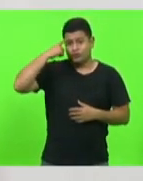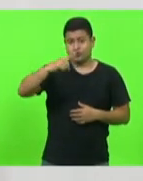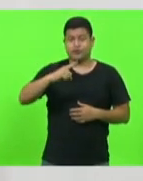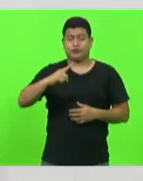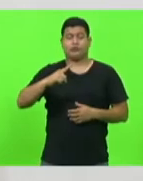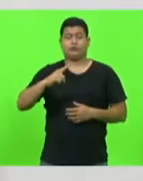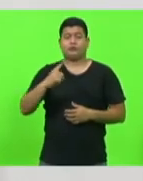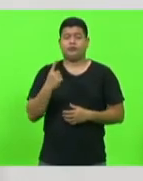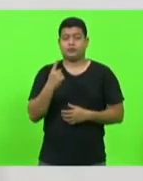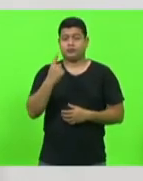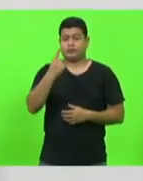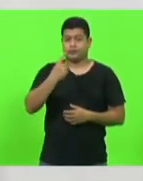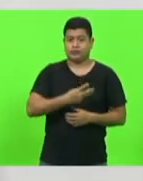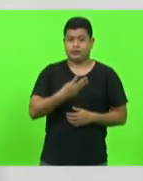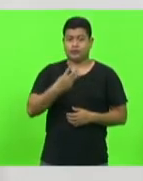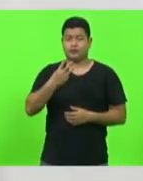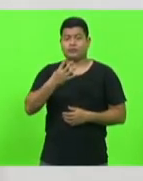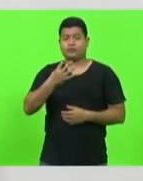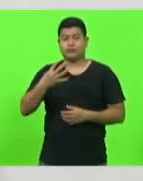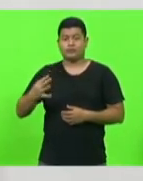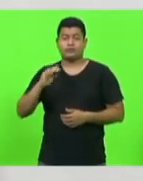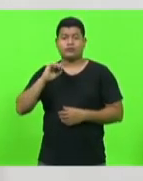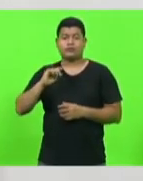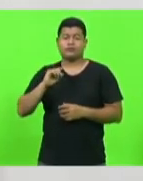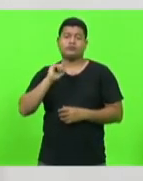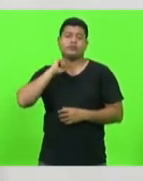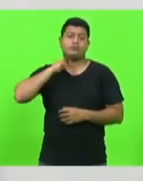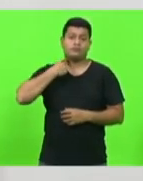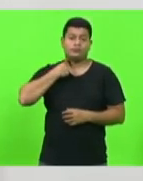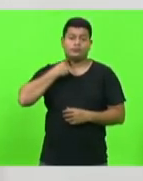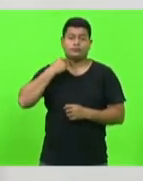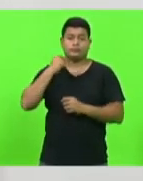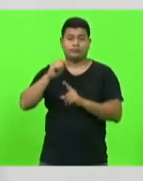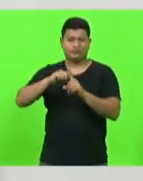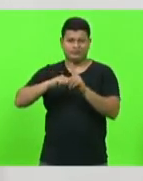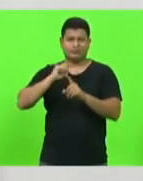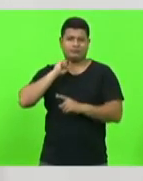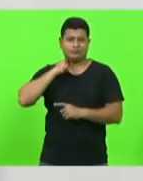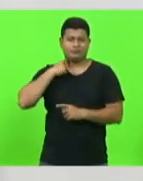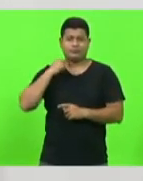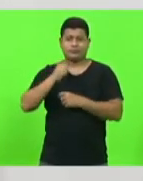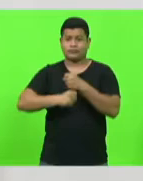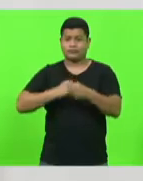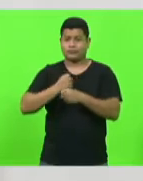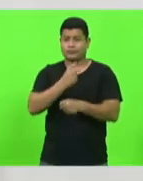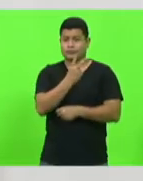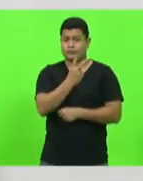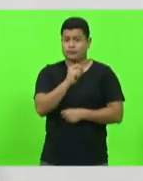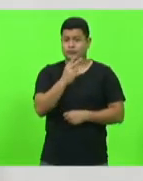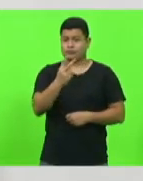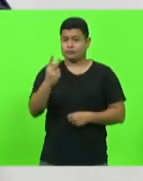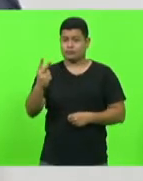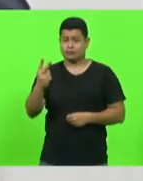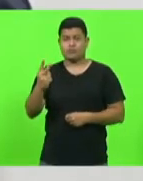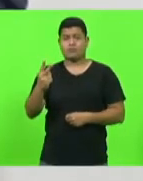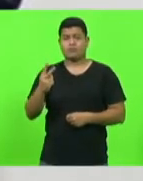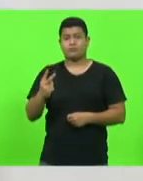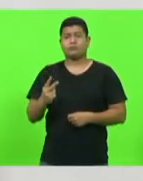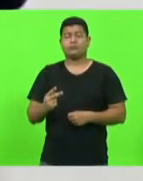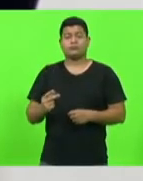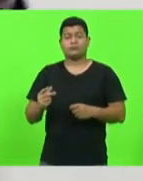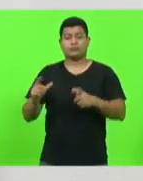no município de Lajes. O 10º Encontro Estadual da Agroecologia, onde